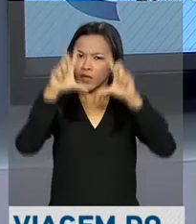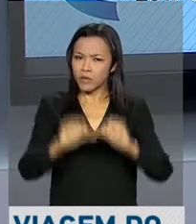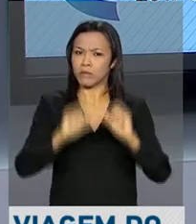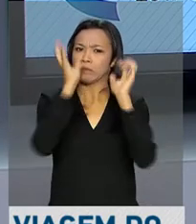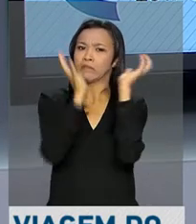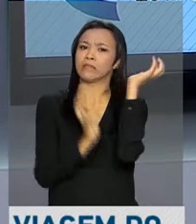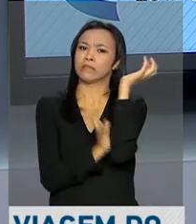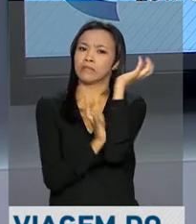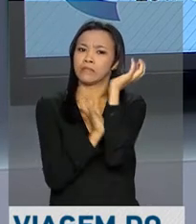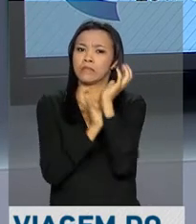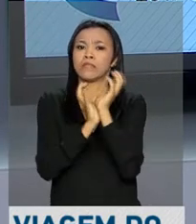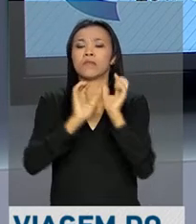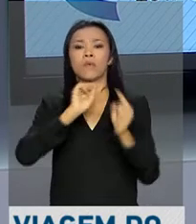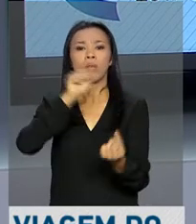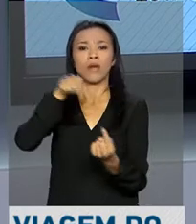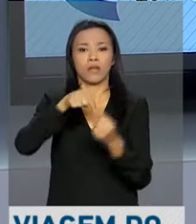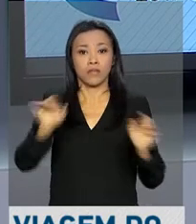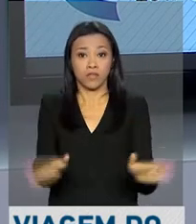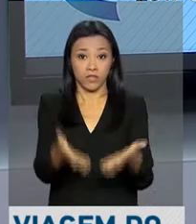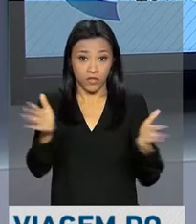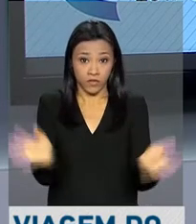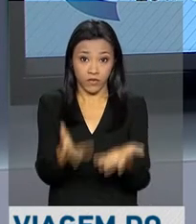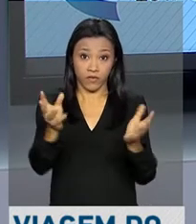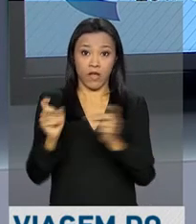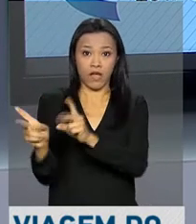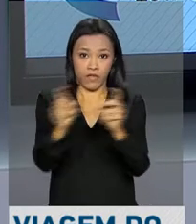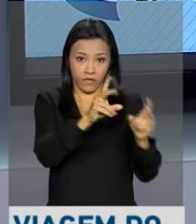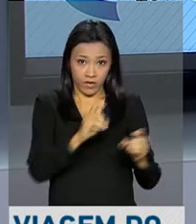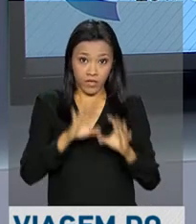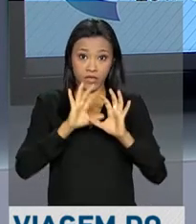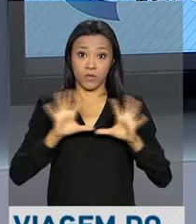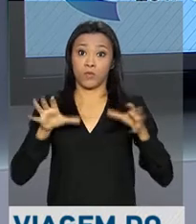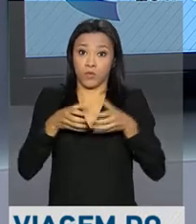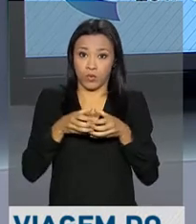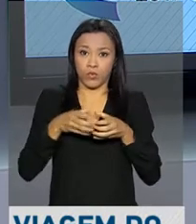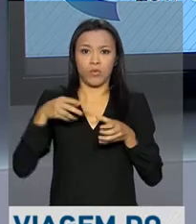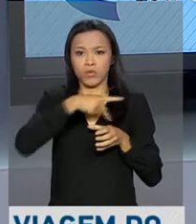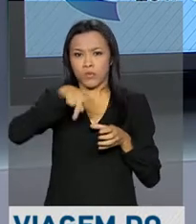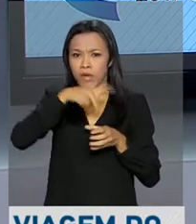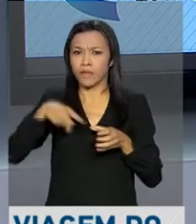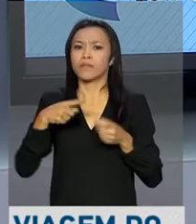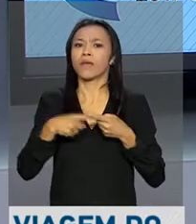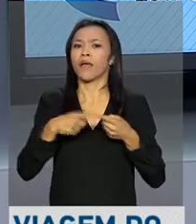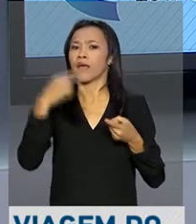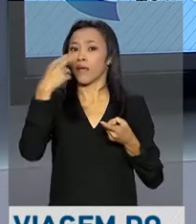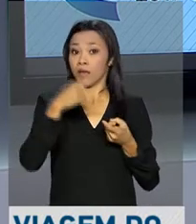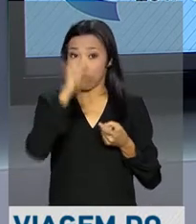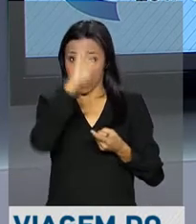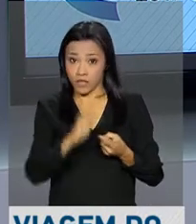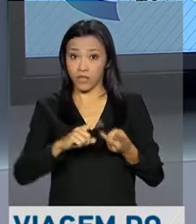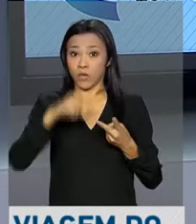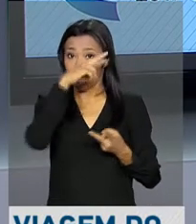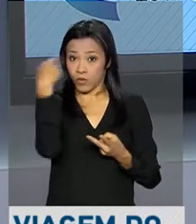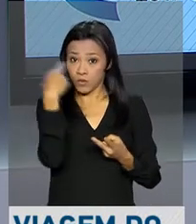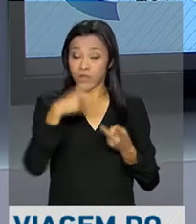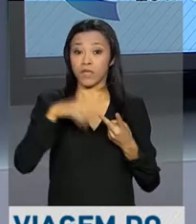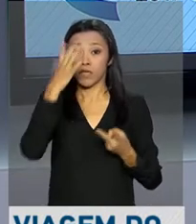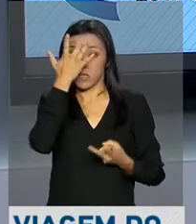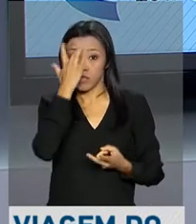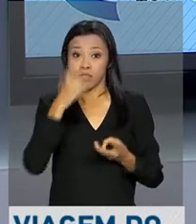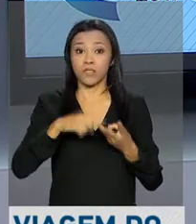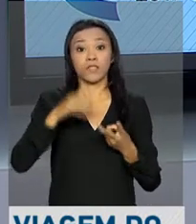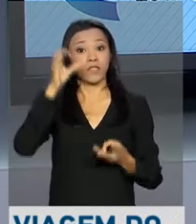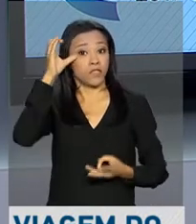para incentivar o comércio entre os países integrantes do bloco. O grupo é formado por Brasil, Rússia, Índia, China